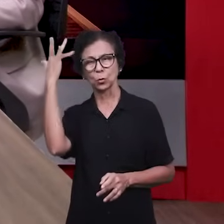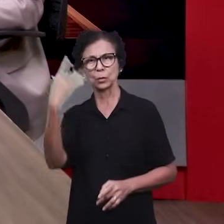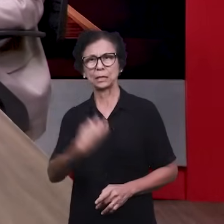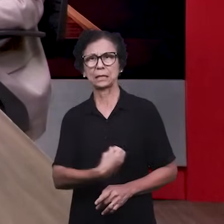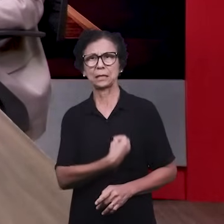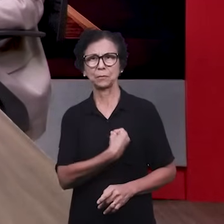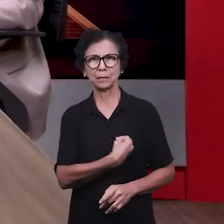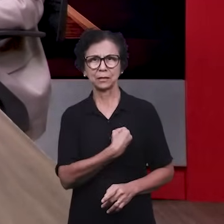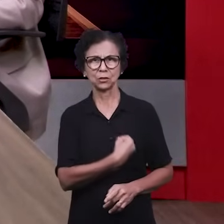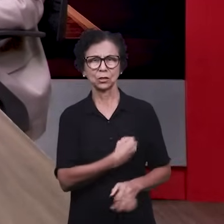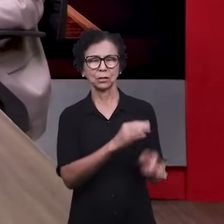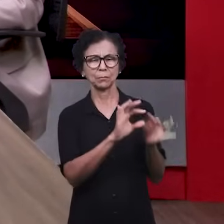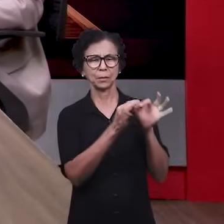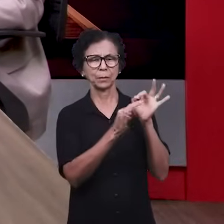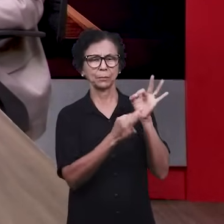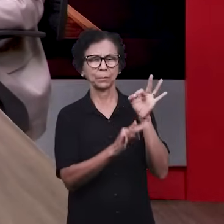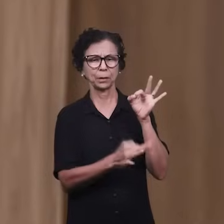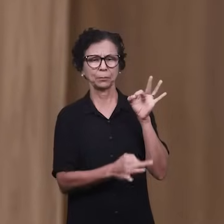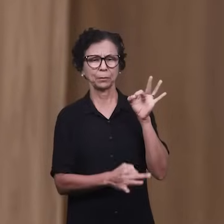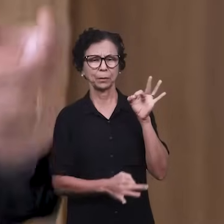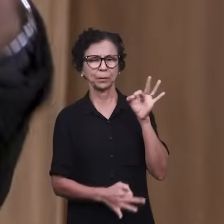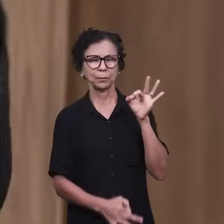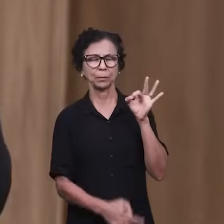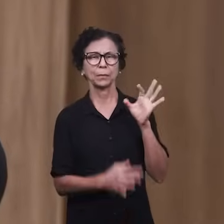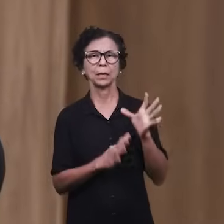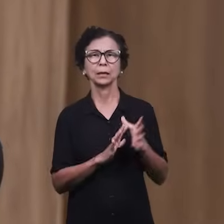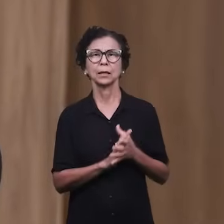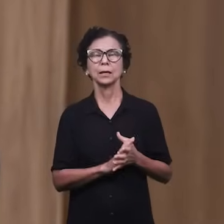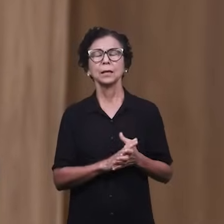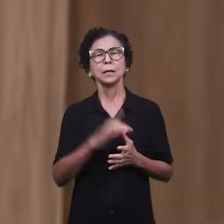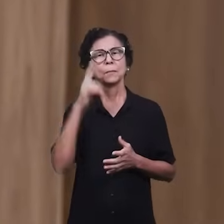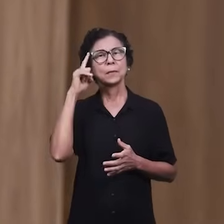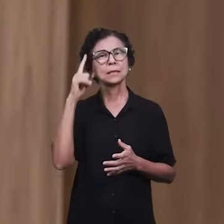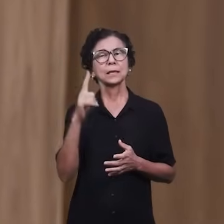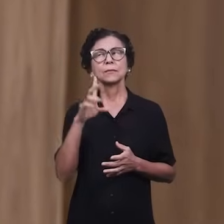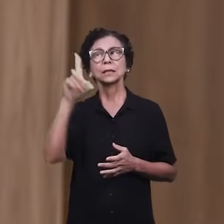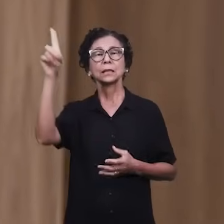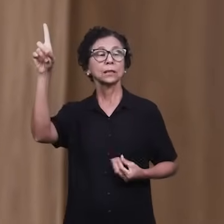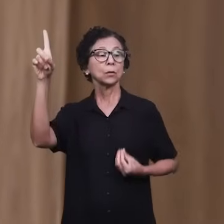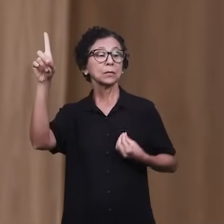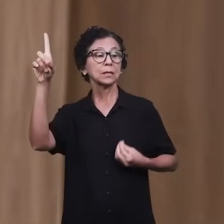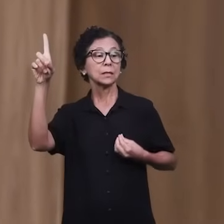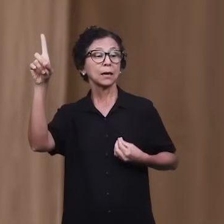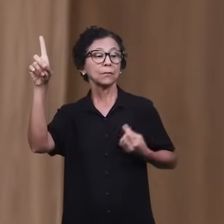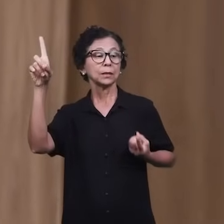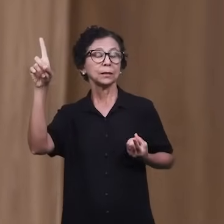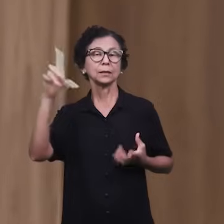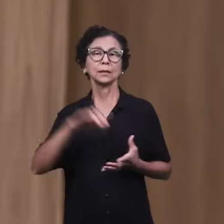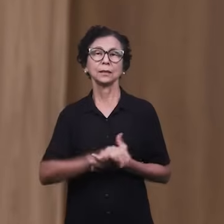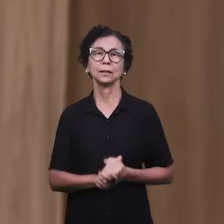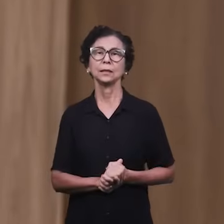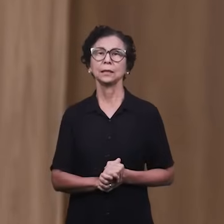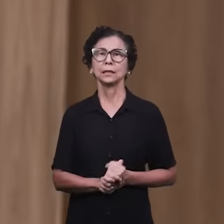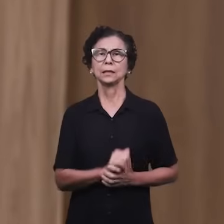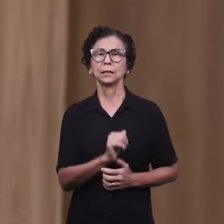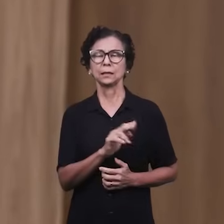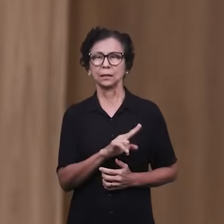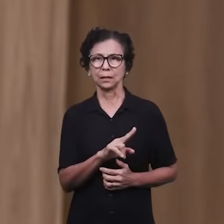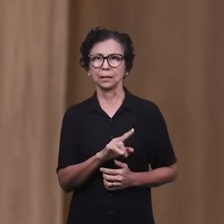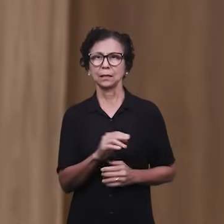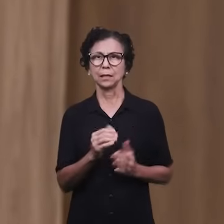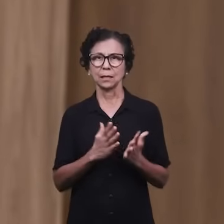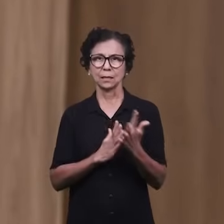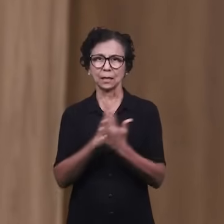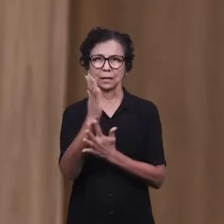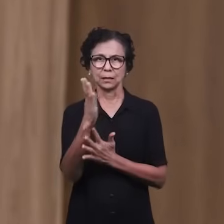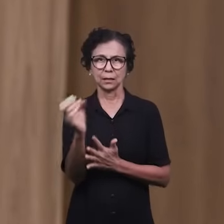participavam daqueles rituais, daquela liturgia, deveriam acreditar que Deus estava naquilo. Interessante é que ele nomeia essa